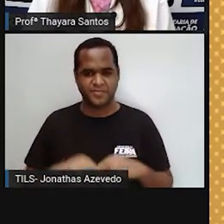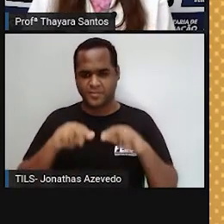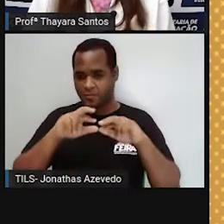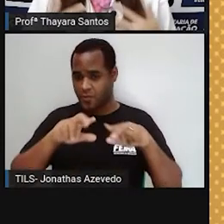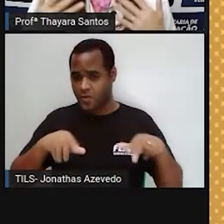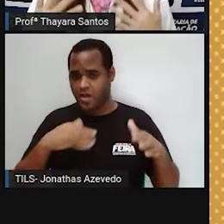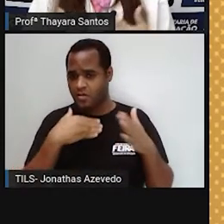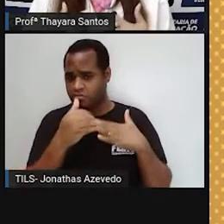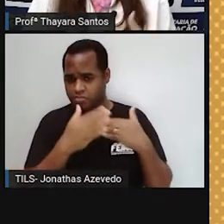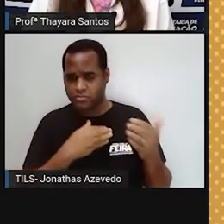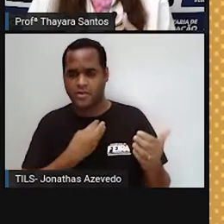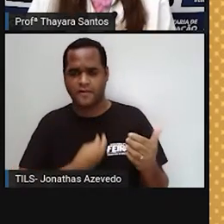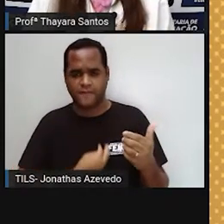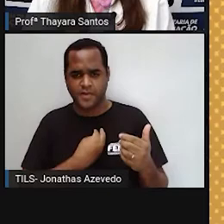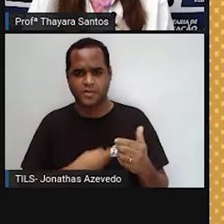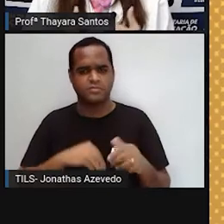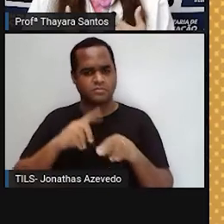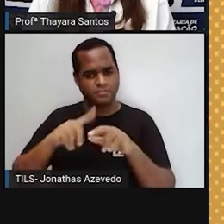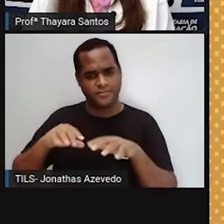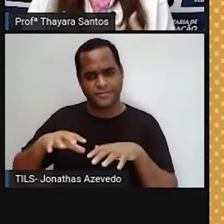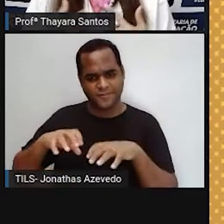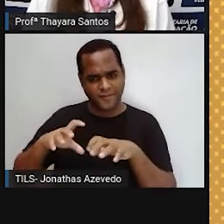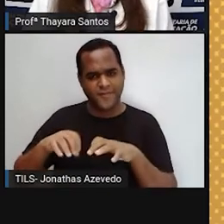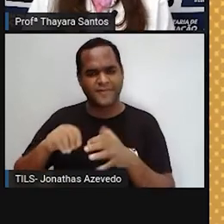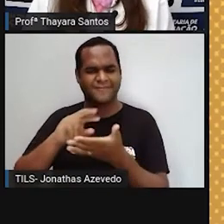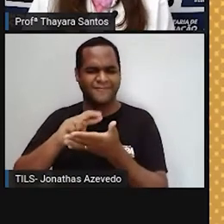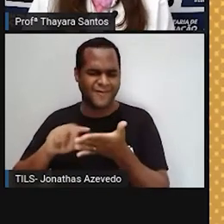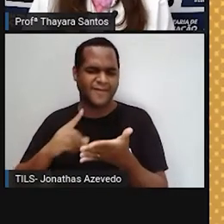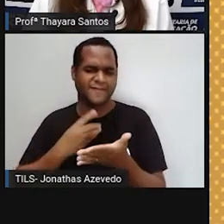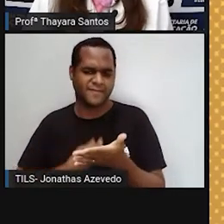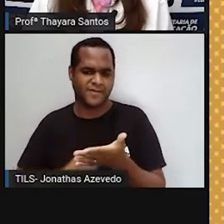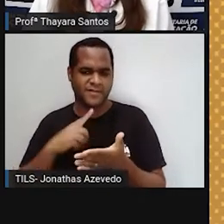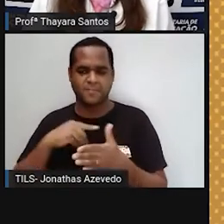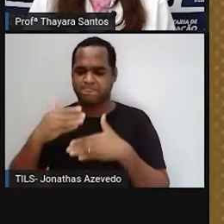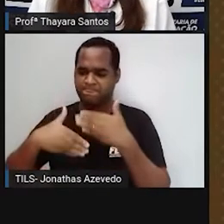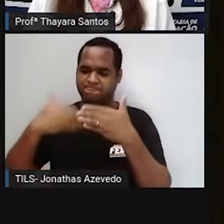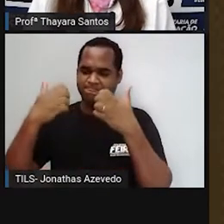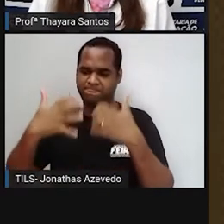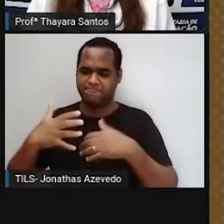ser vivo, né, faz parte do ciclo de vida dele a reprodução.